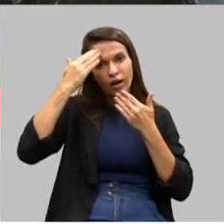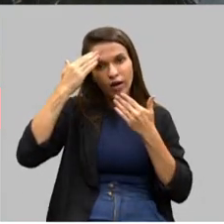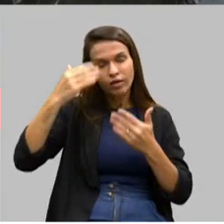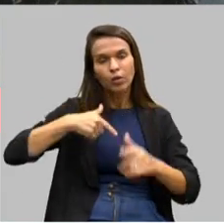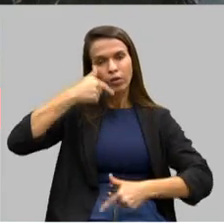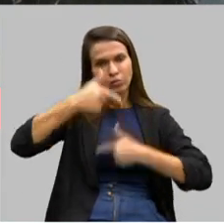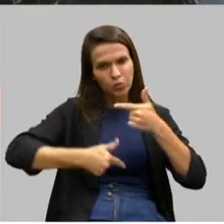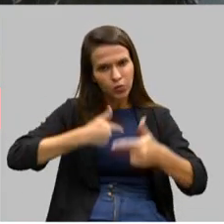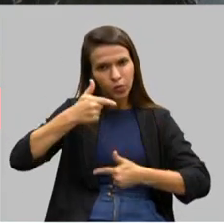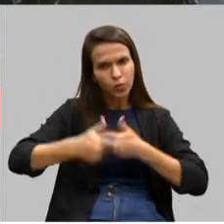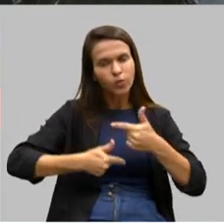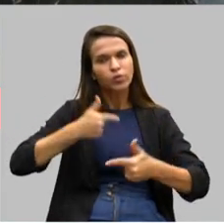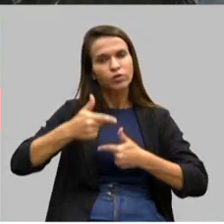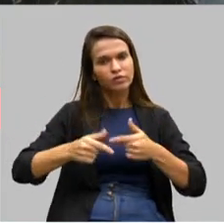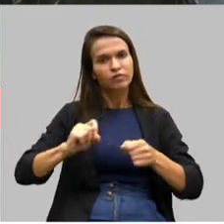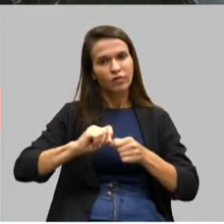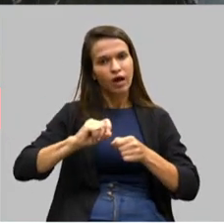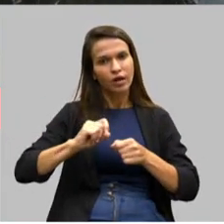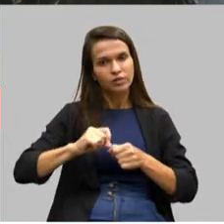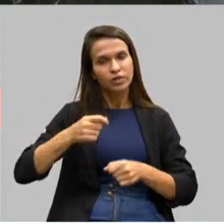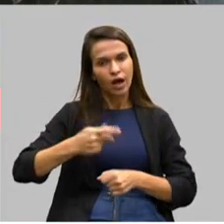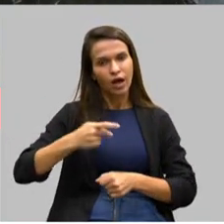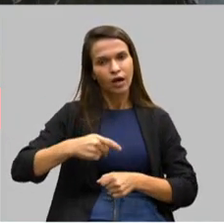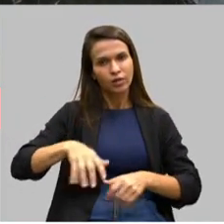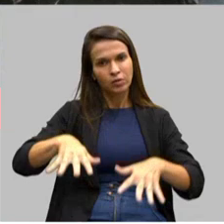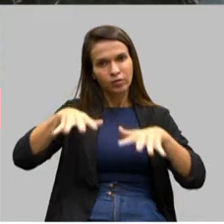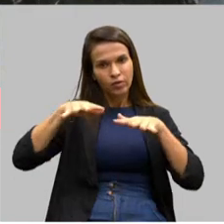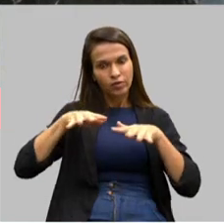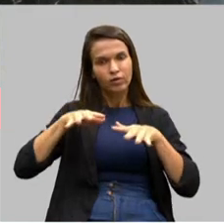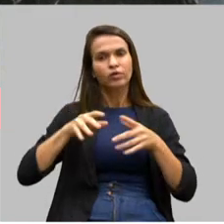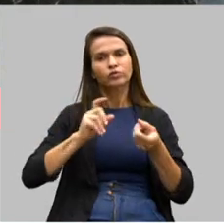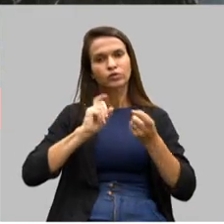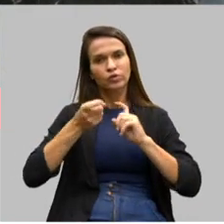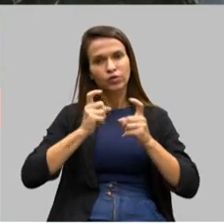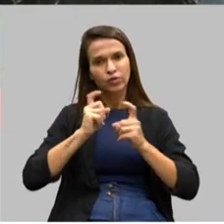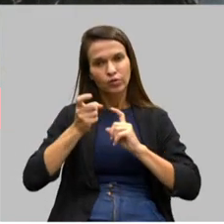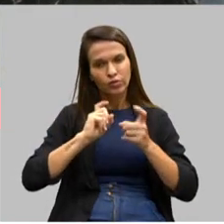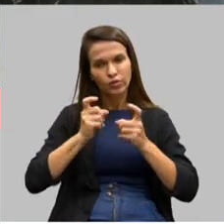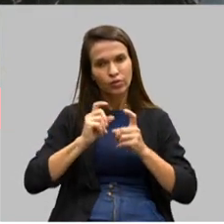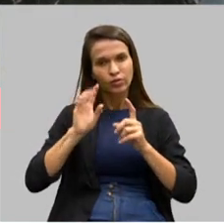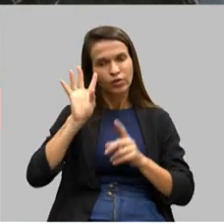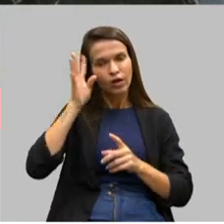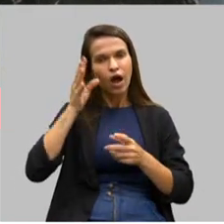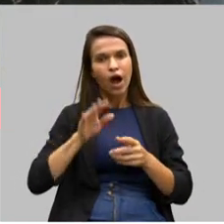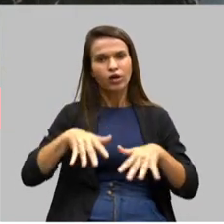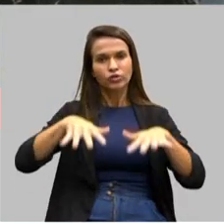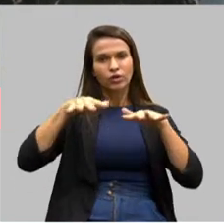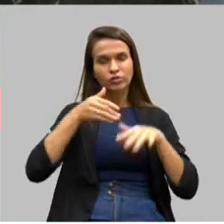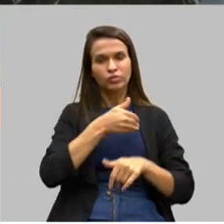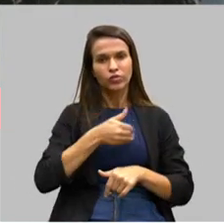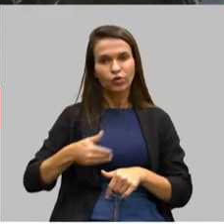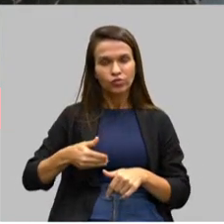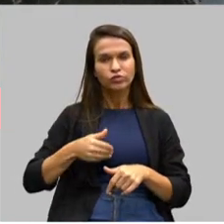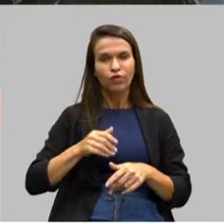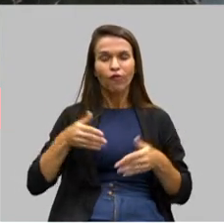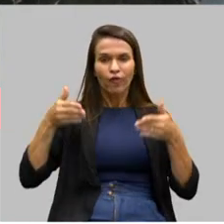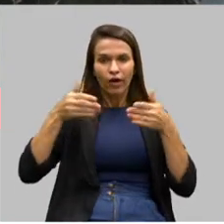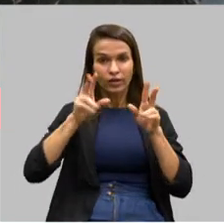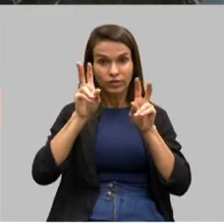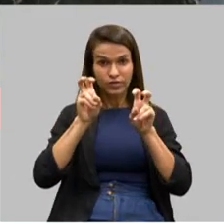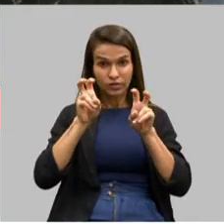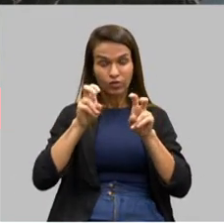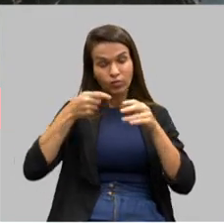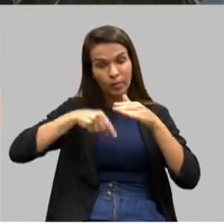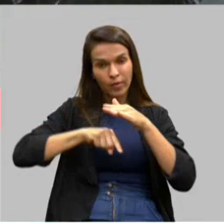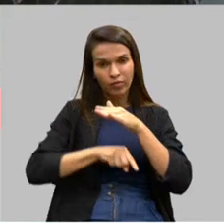incansável que fazem aqui neste Parlamento, através das nossas comissões temáticas e das audiências públicas e fóruns já realizados sobre o tema, vamos